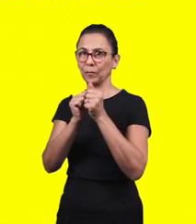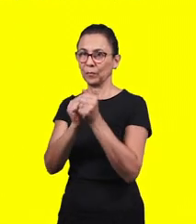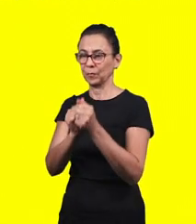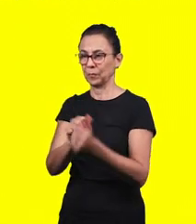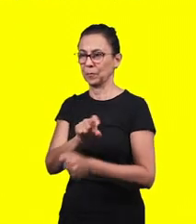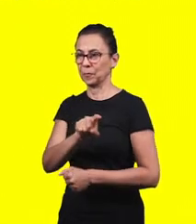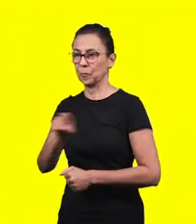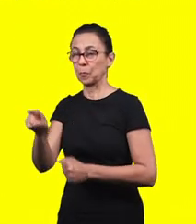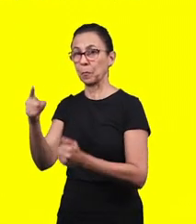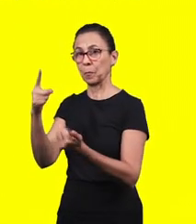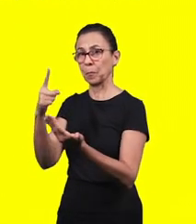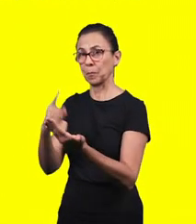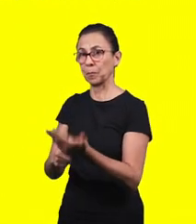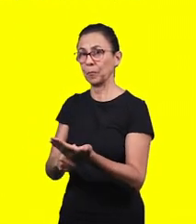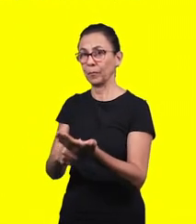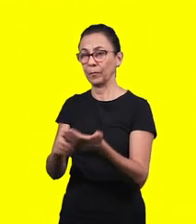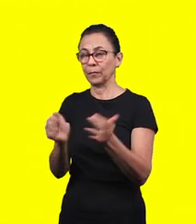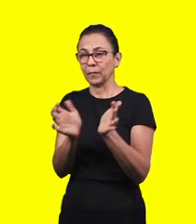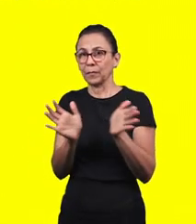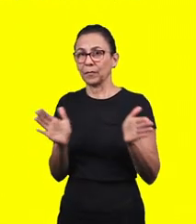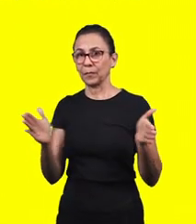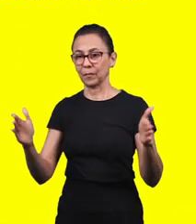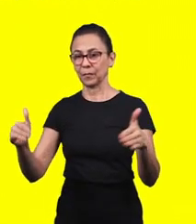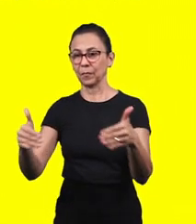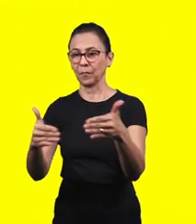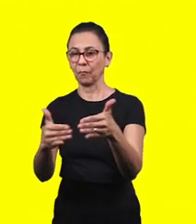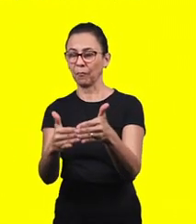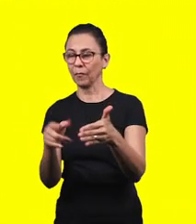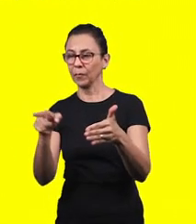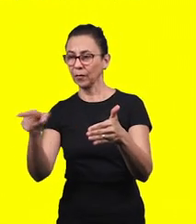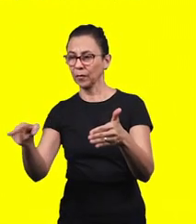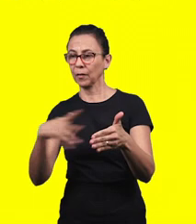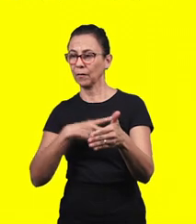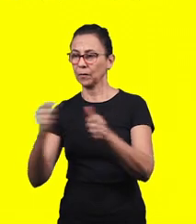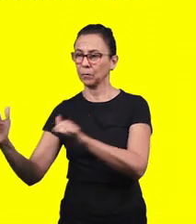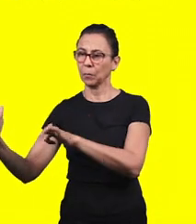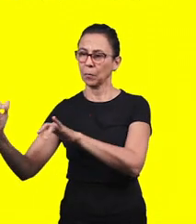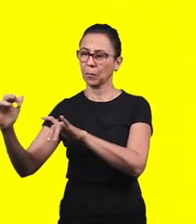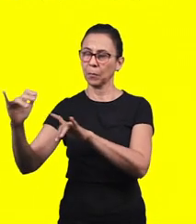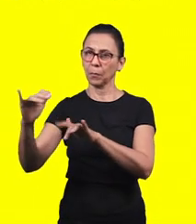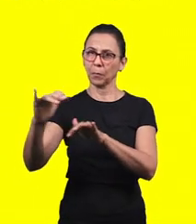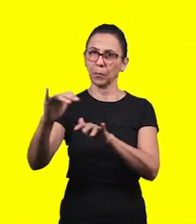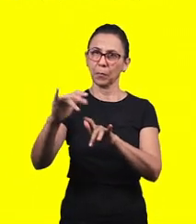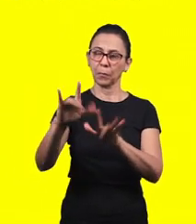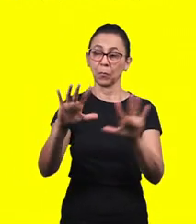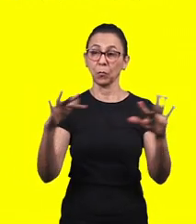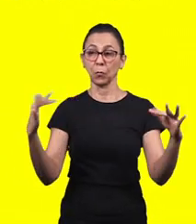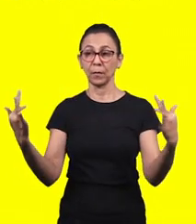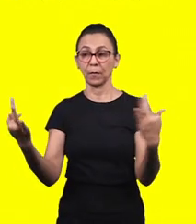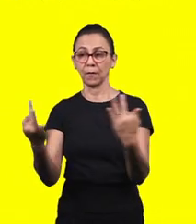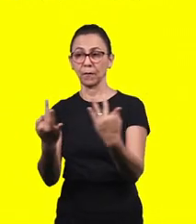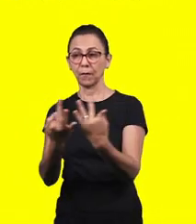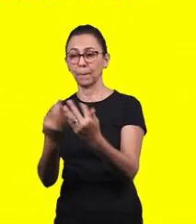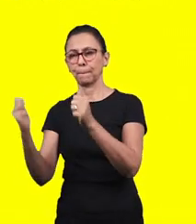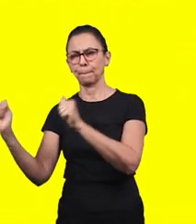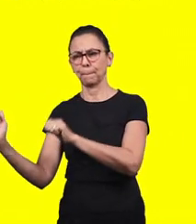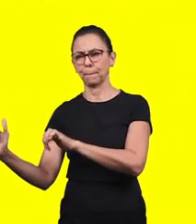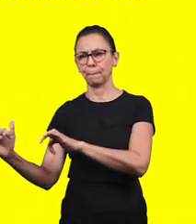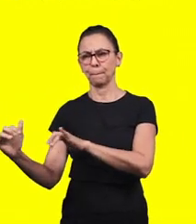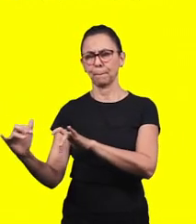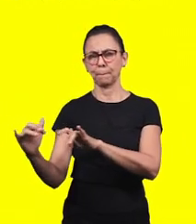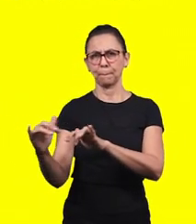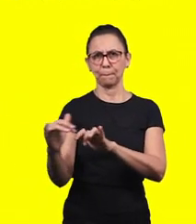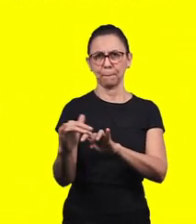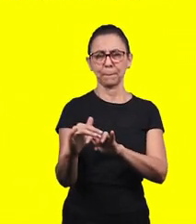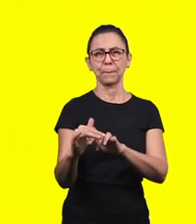meu pacto, e entrarás na arca, tu e teus filhos, e a tua mulher, e as mulheres de